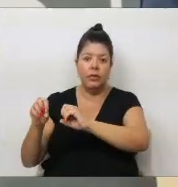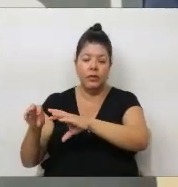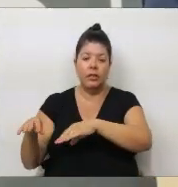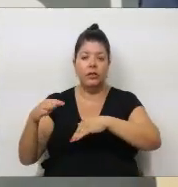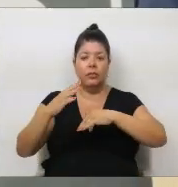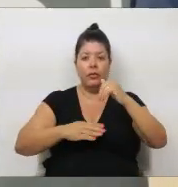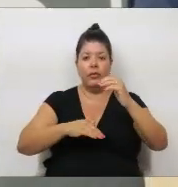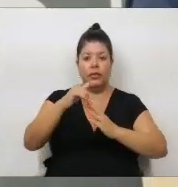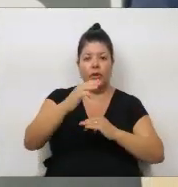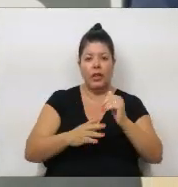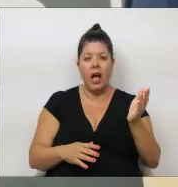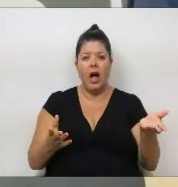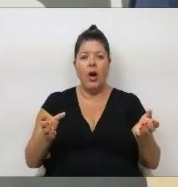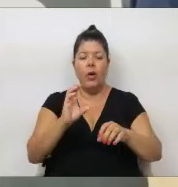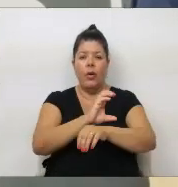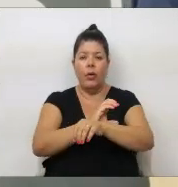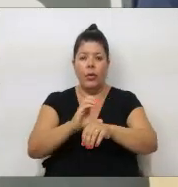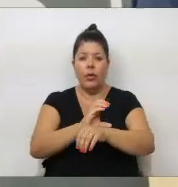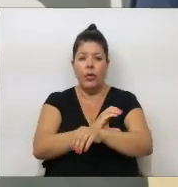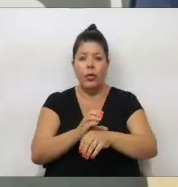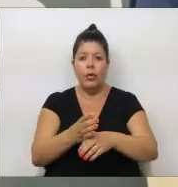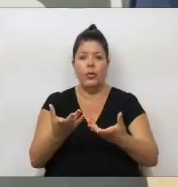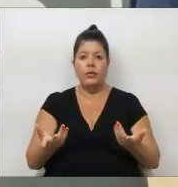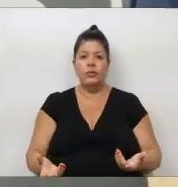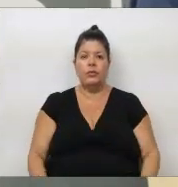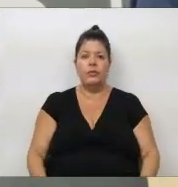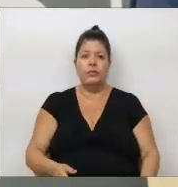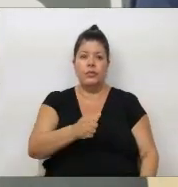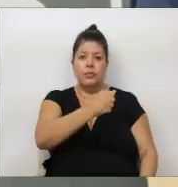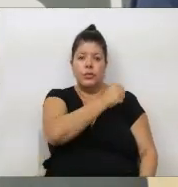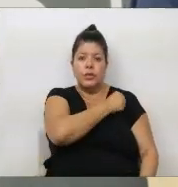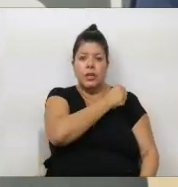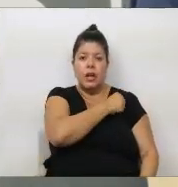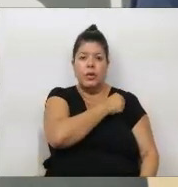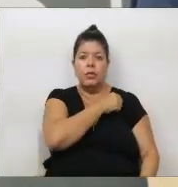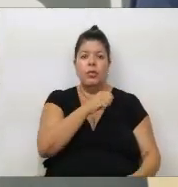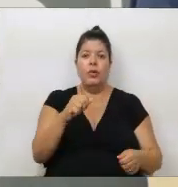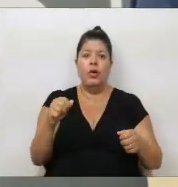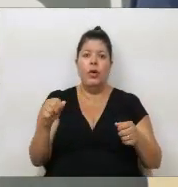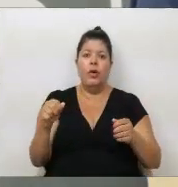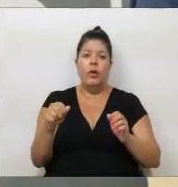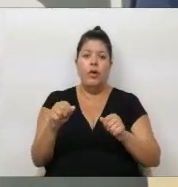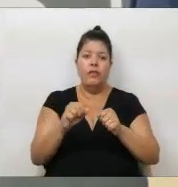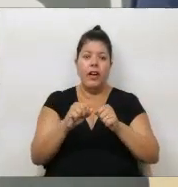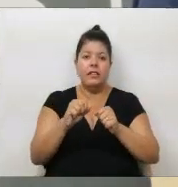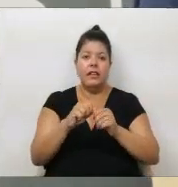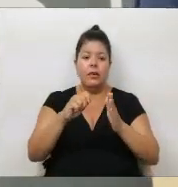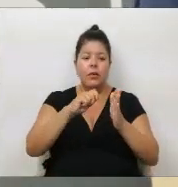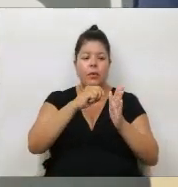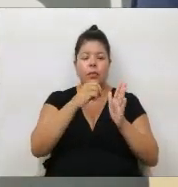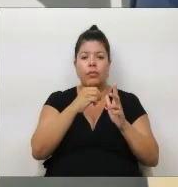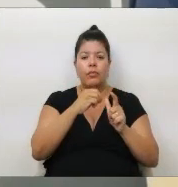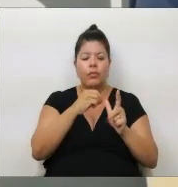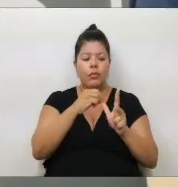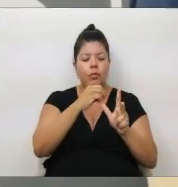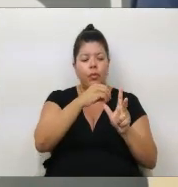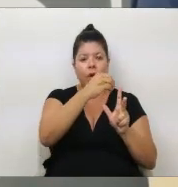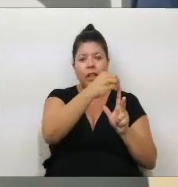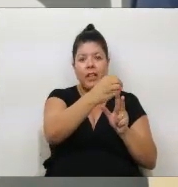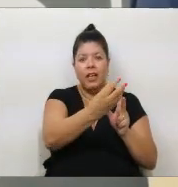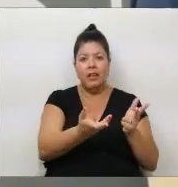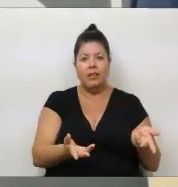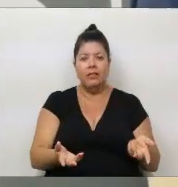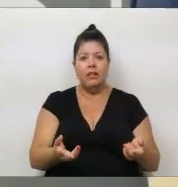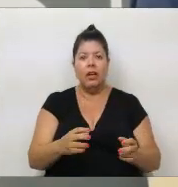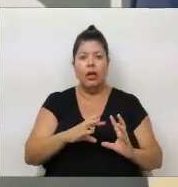fazer cursos que proporcionem aos nossos alunos fazer o Enem. Tudo isso com a iniciativa privada,